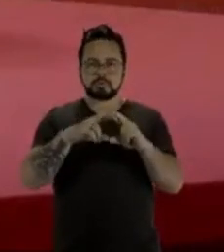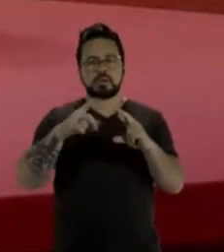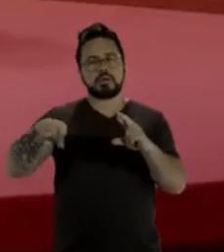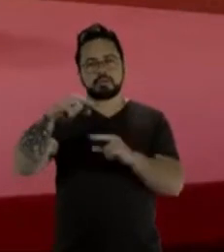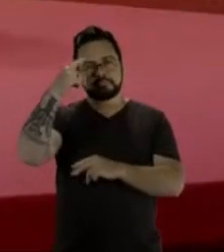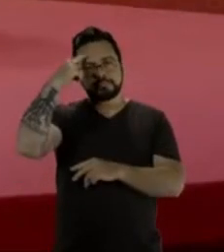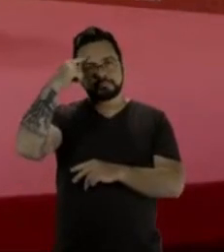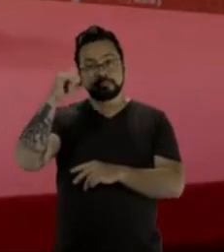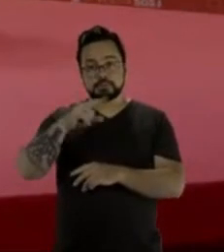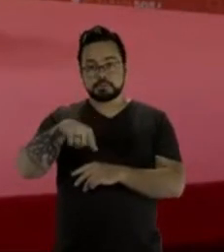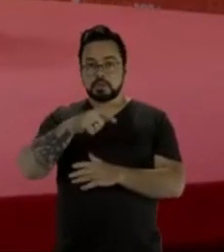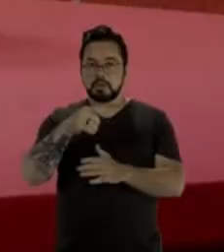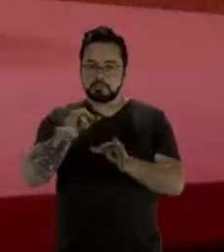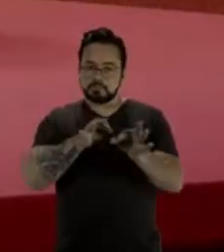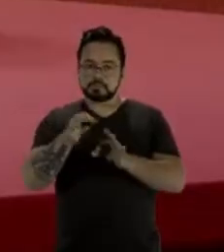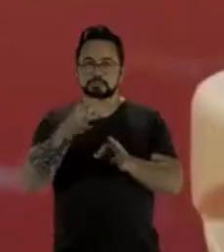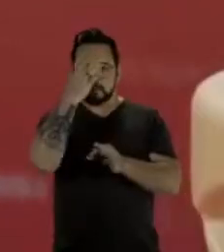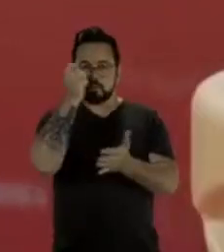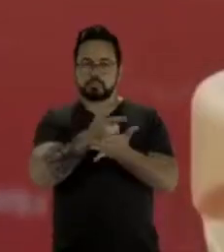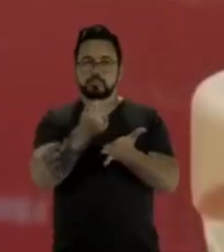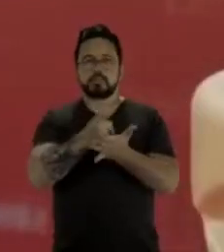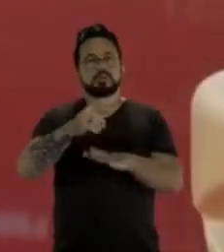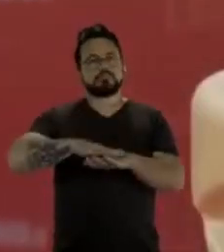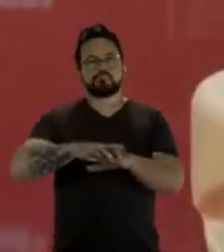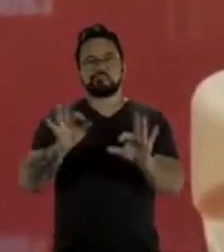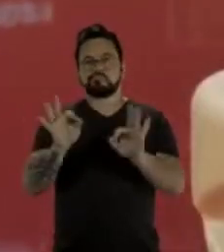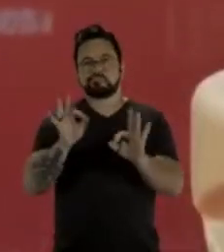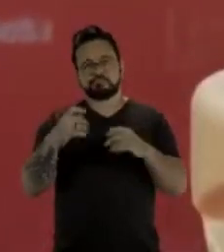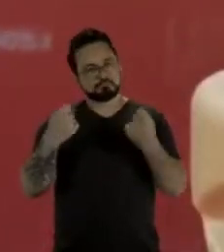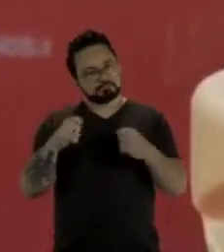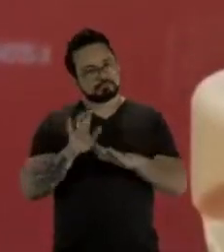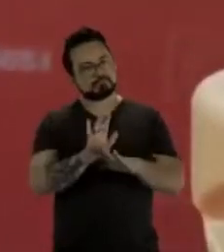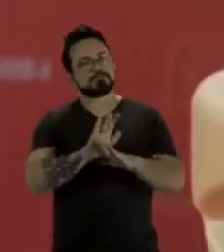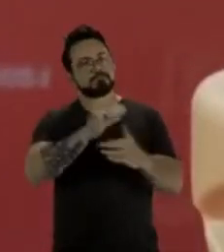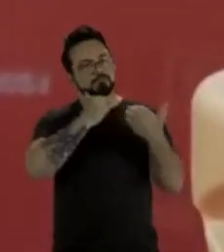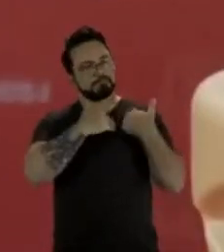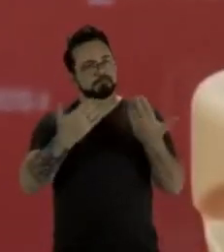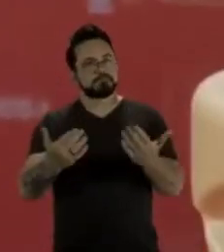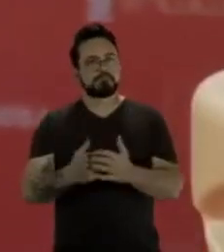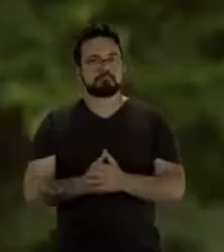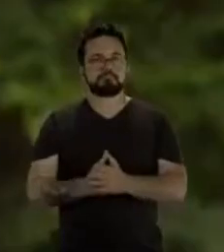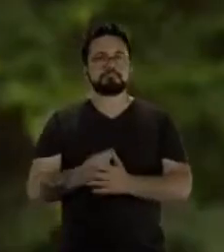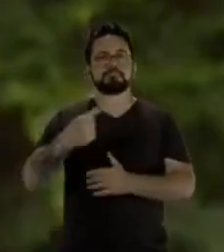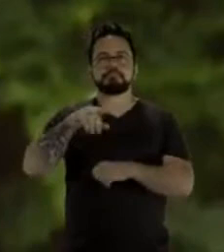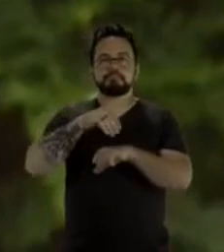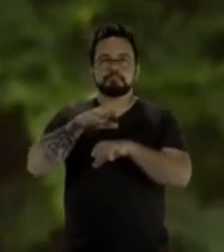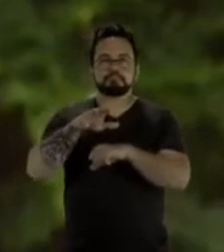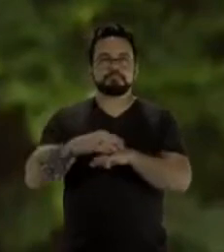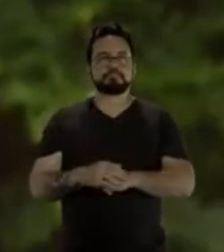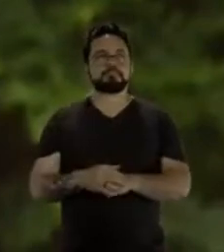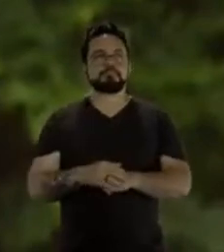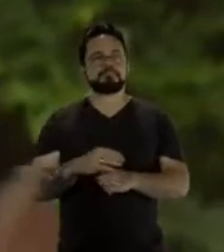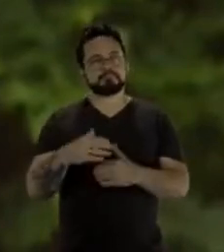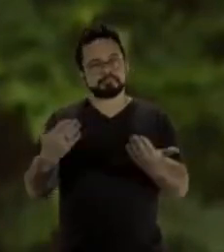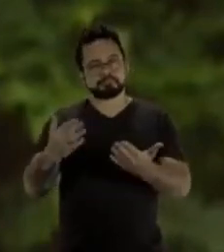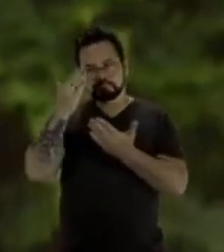pessoas consomem se você fizer. O negócio é que você não está fazendo também, você não está colaborando, tem que fazer a sua parte. Entendeu? É verdade. Fica a dica. E agora vamos